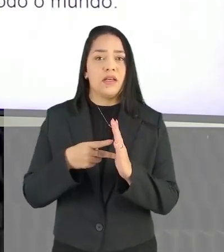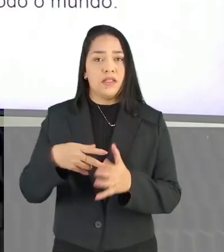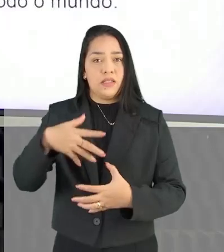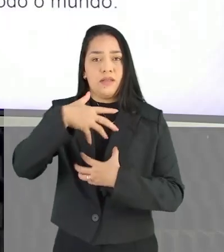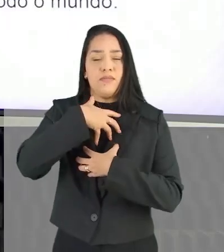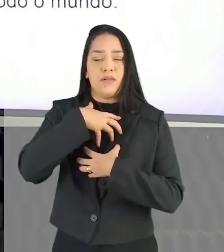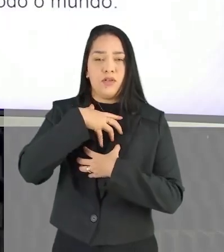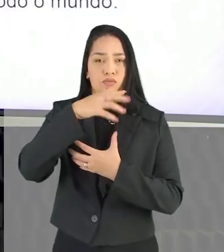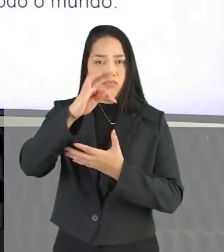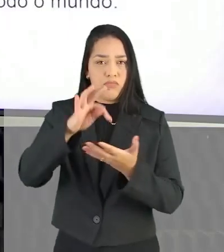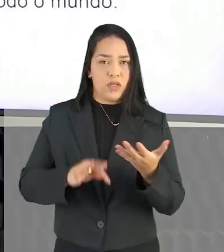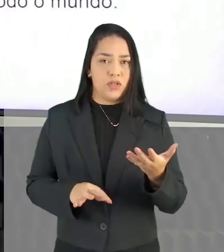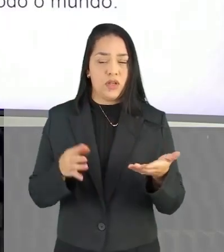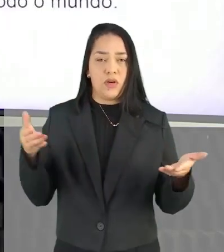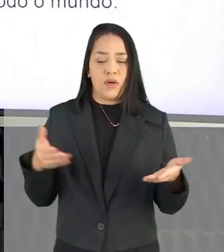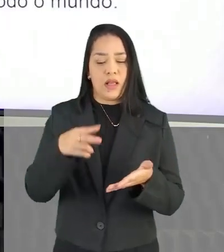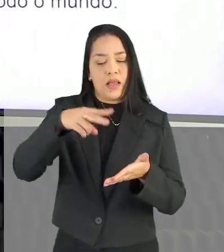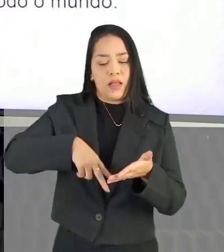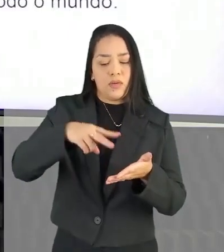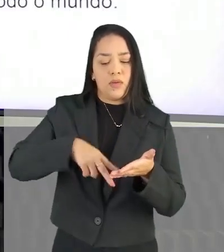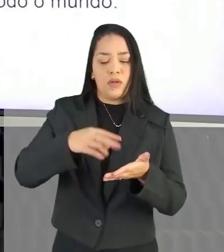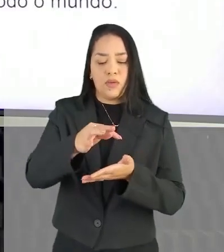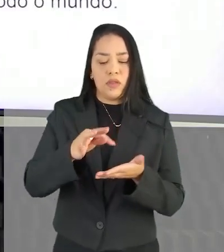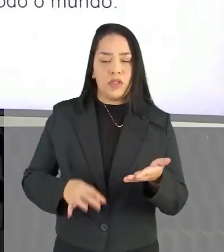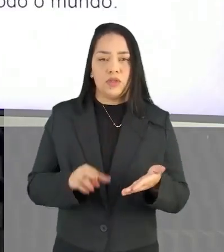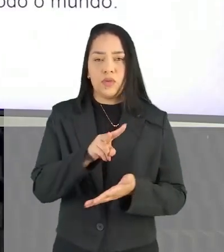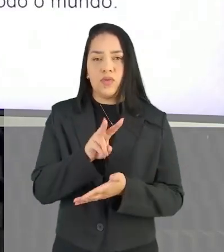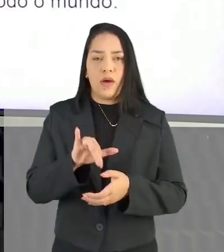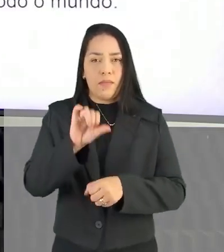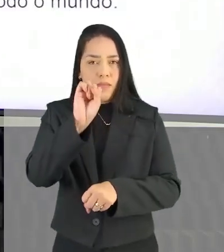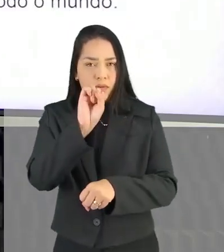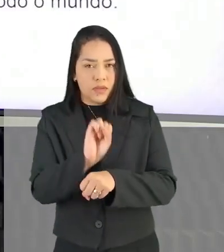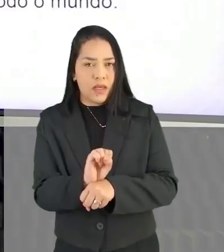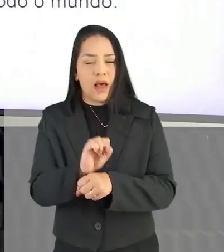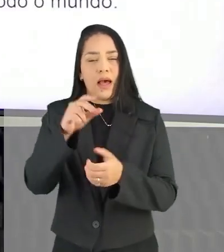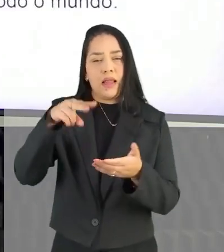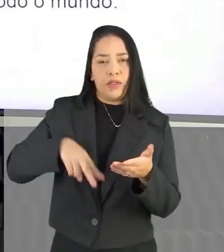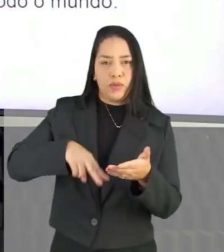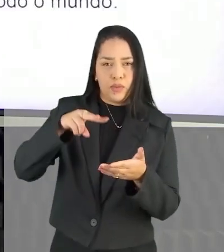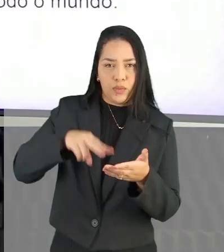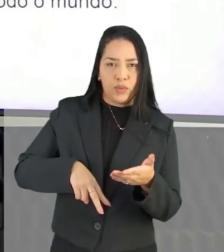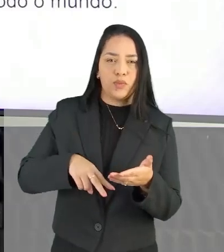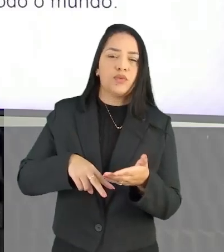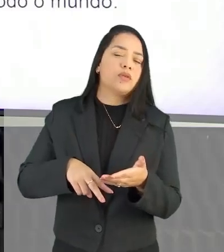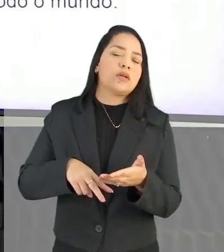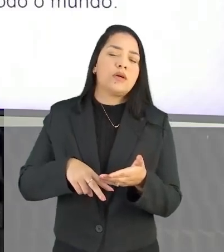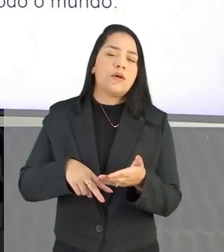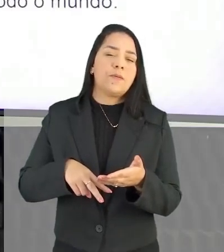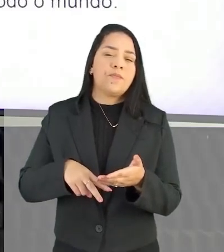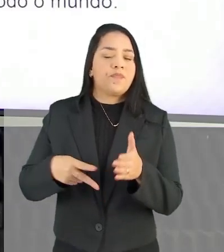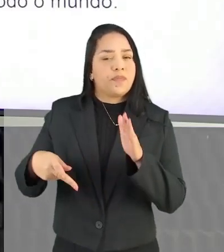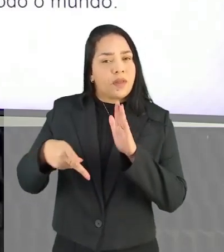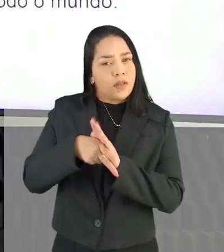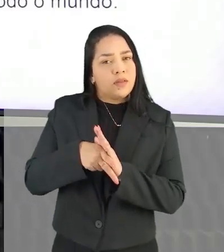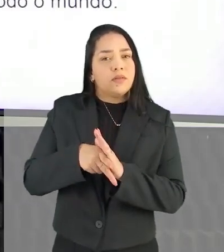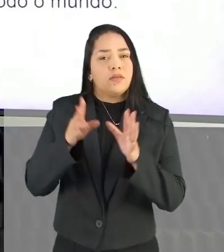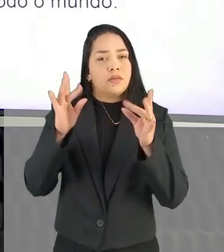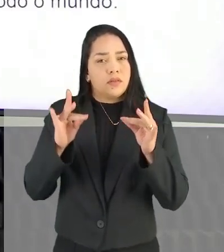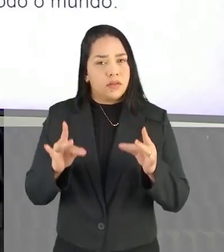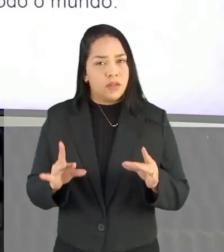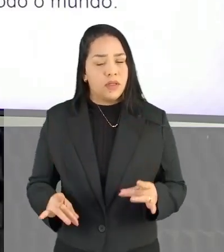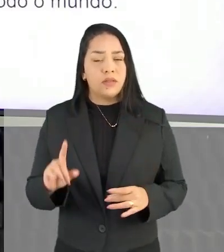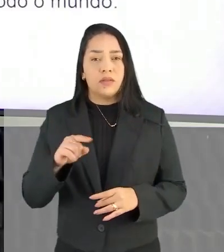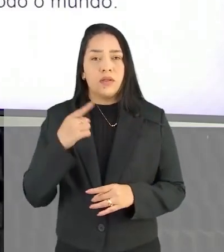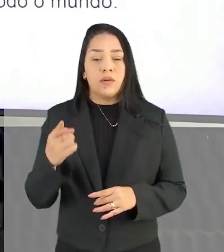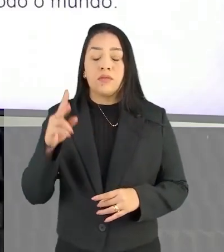no texto. Então, a gente vai fazer a leitura do texto, vocês vão pausar, vão fazer a leitura de forma mais específica, detalhada, e